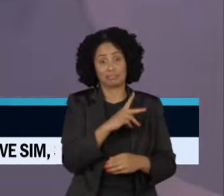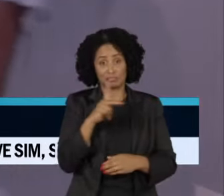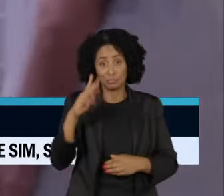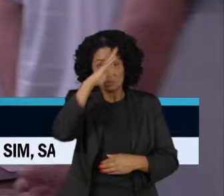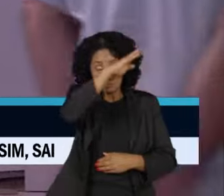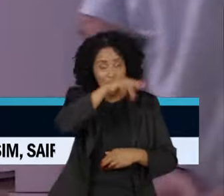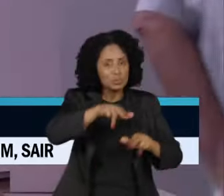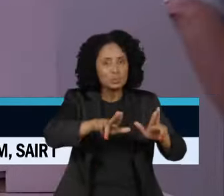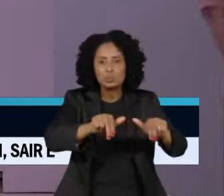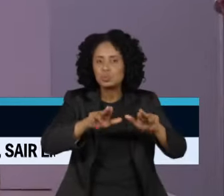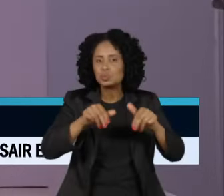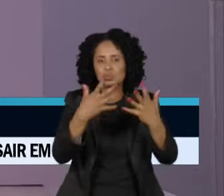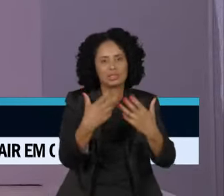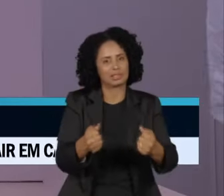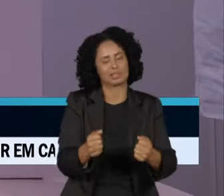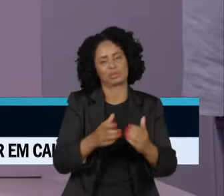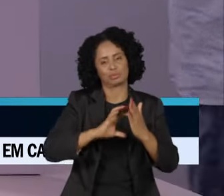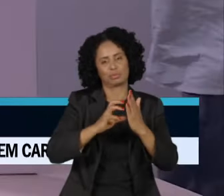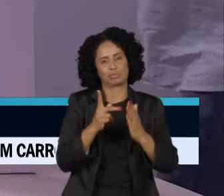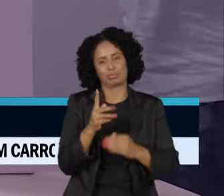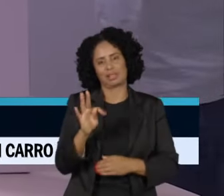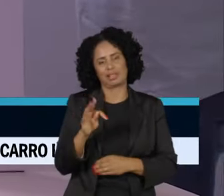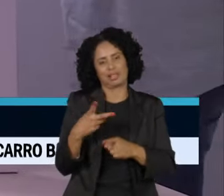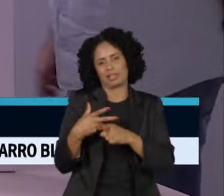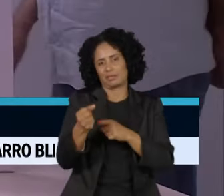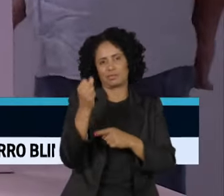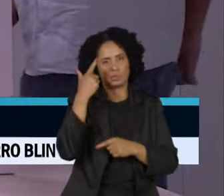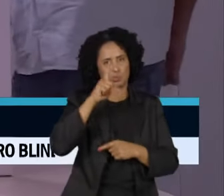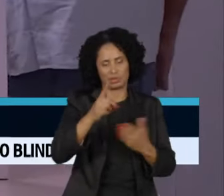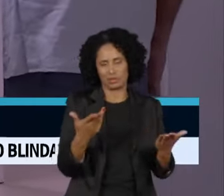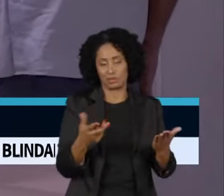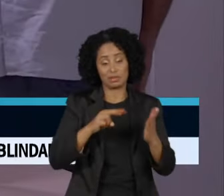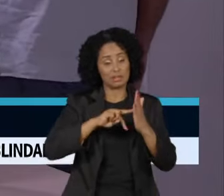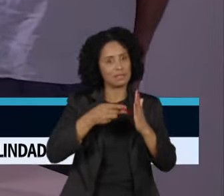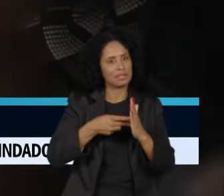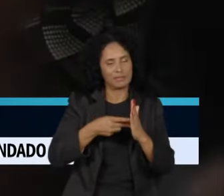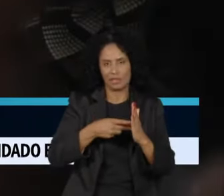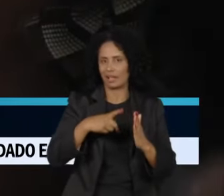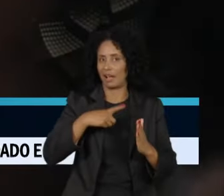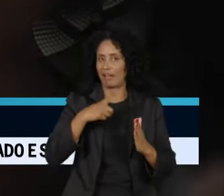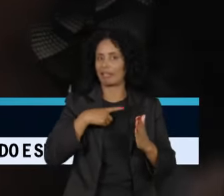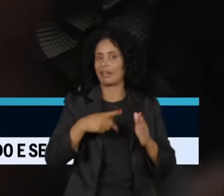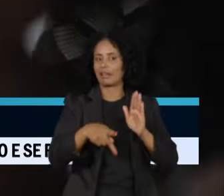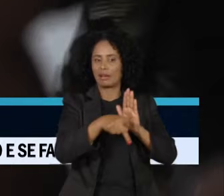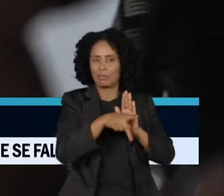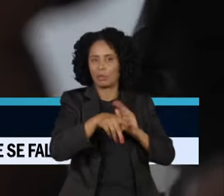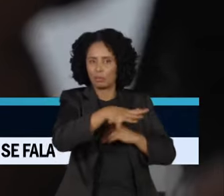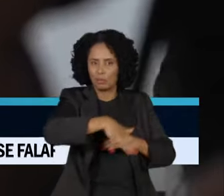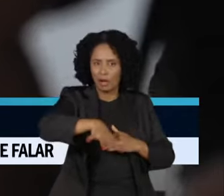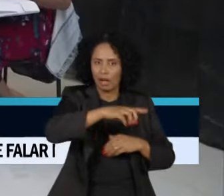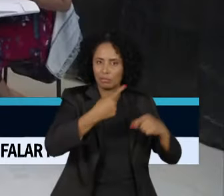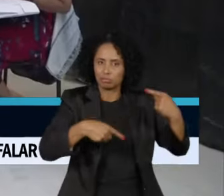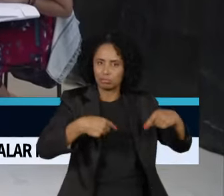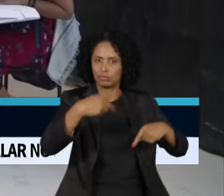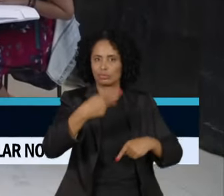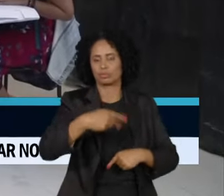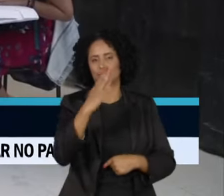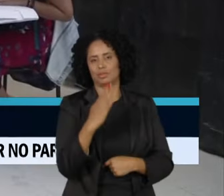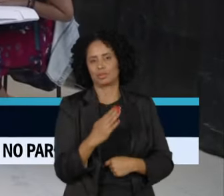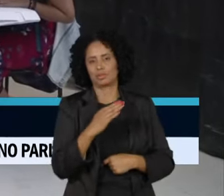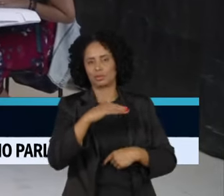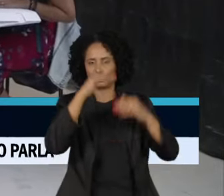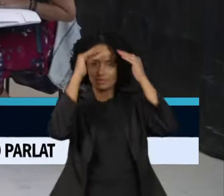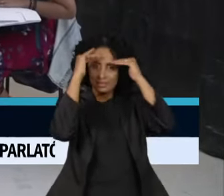como anti-establishment, alguém que não respeita o sistema político, o sistema eleitoral brasileiro, que não vê